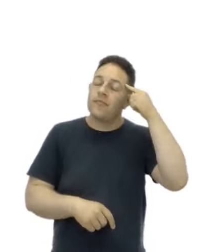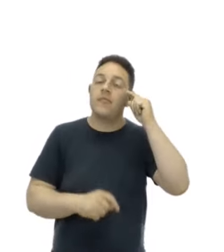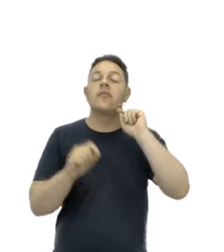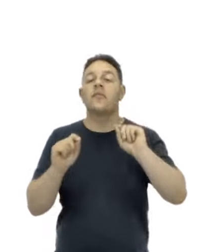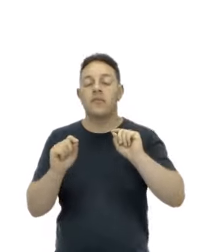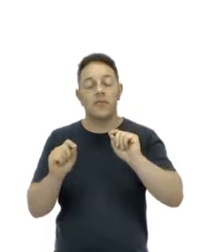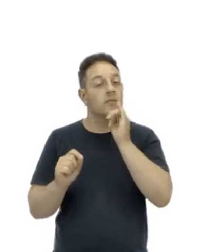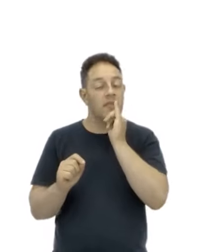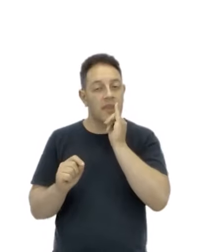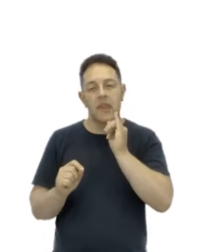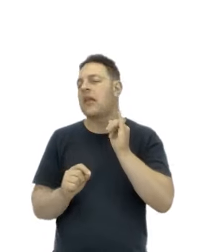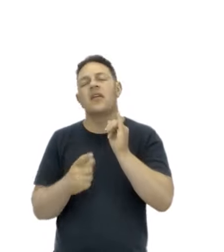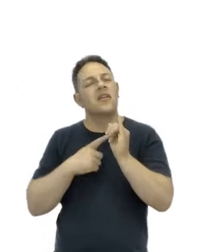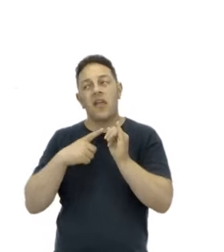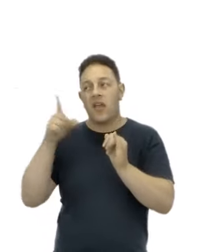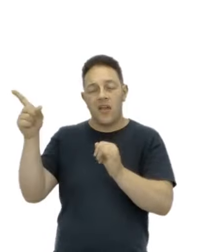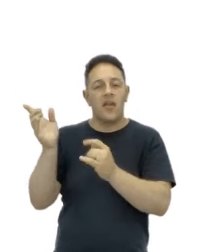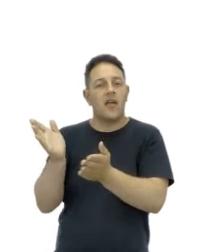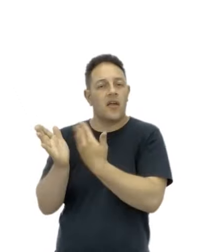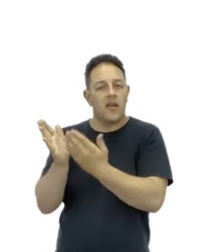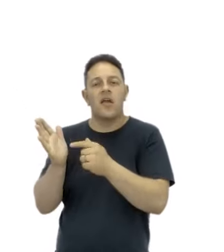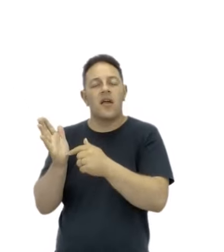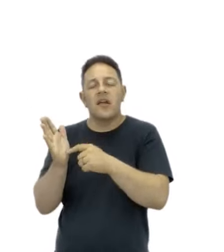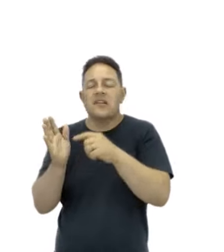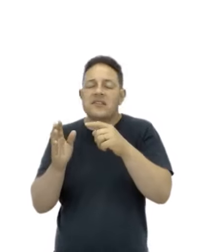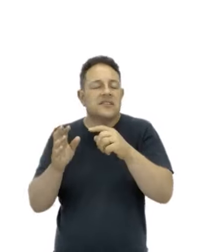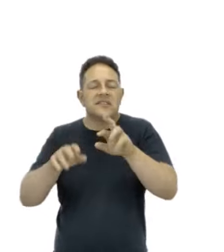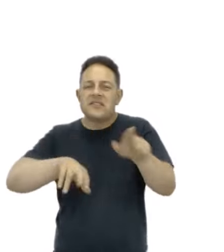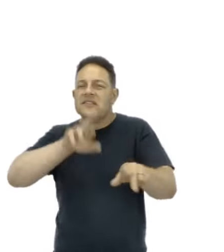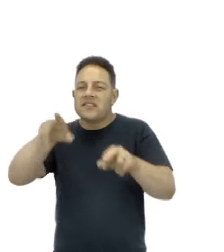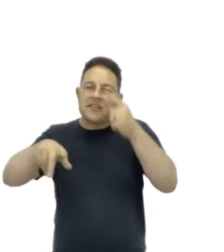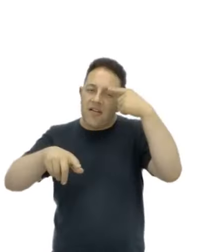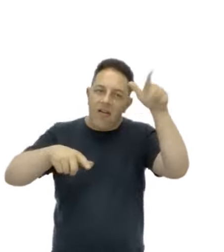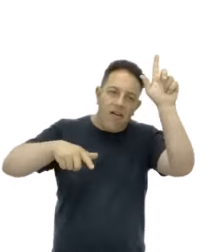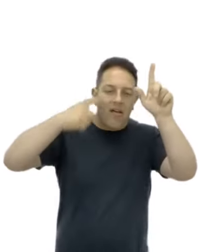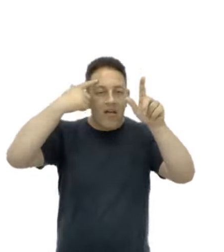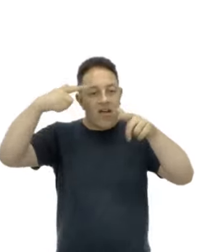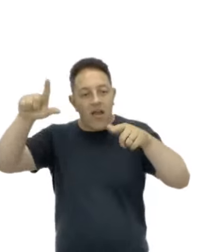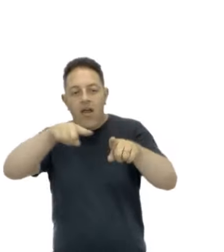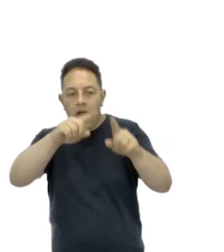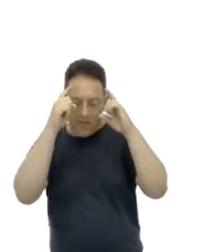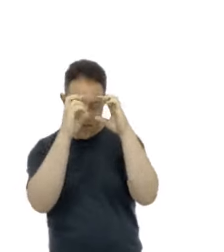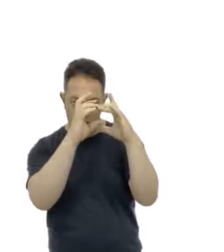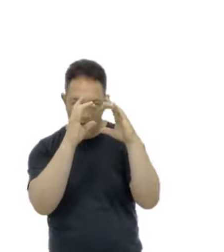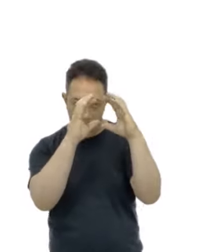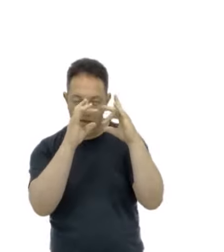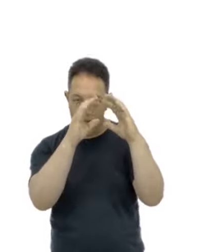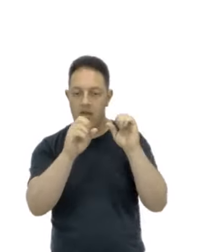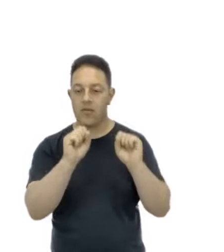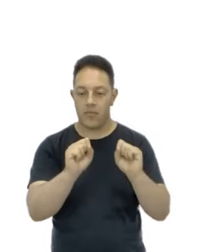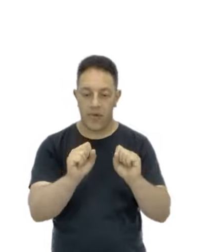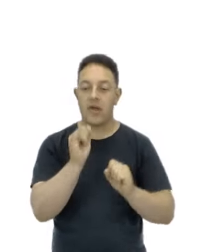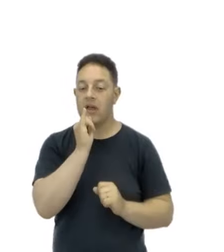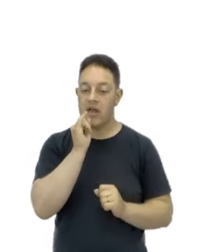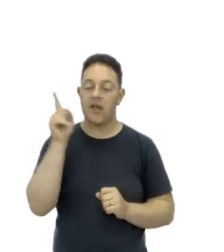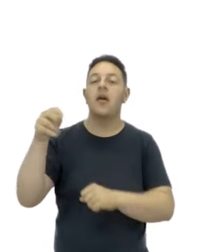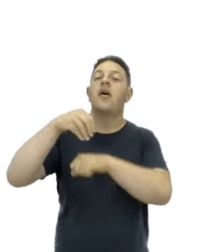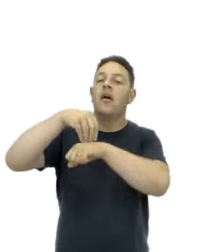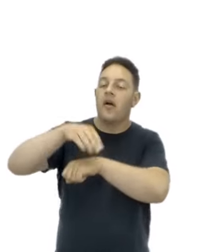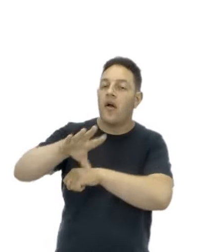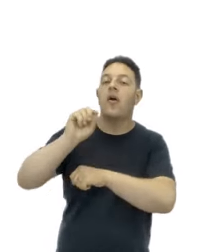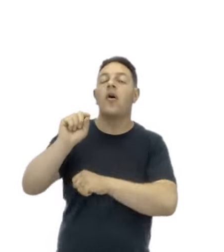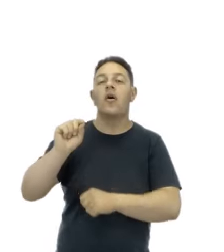gente coloca vários pensamentos das crianças. Por que a gente faz isso? E isso é recorrente em todas as nossas